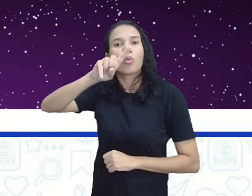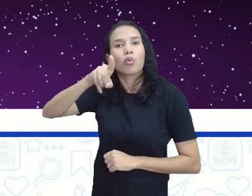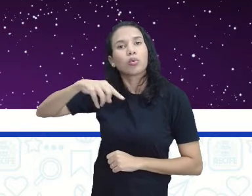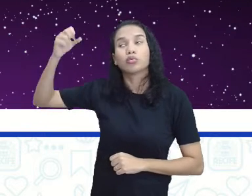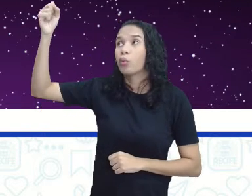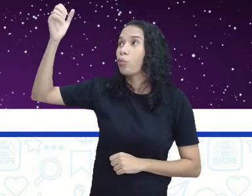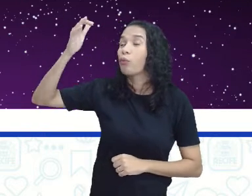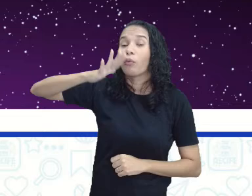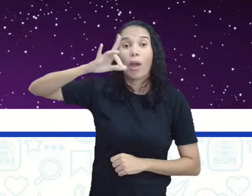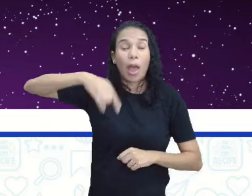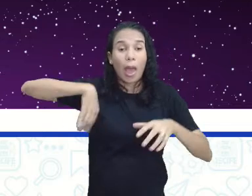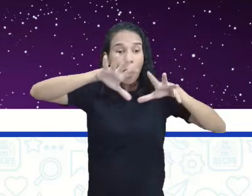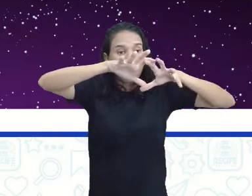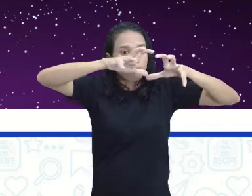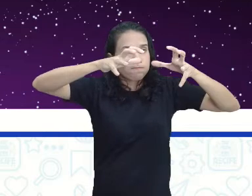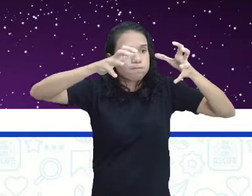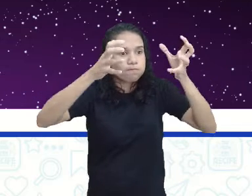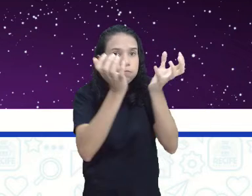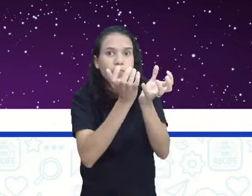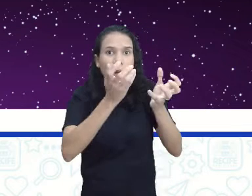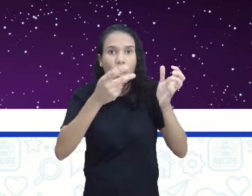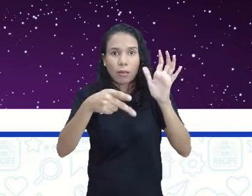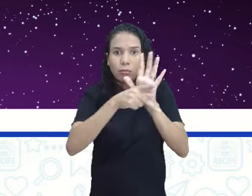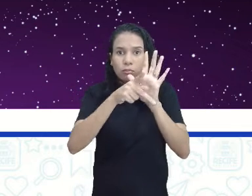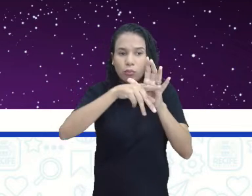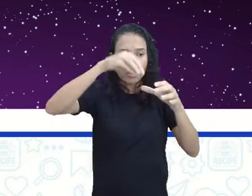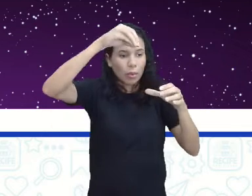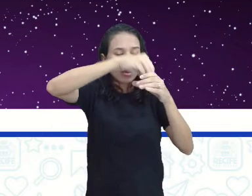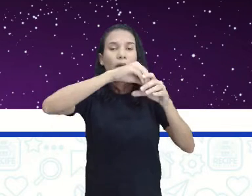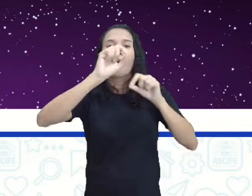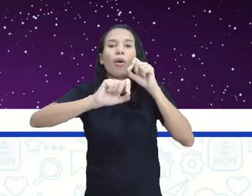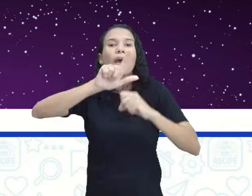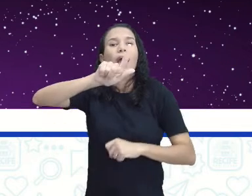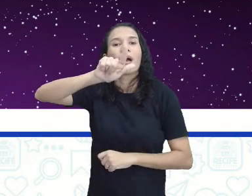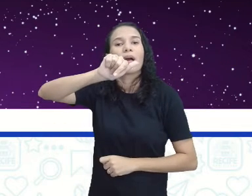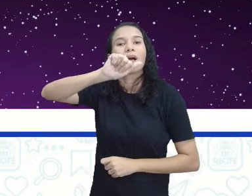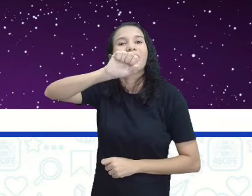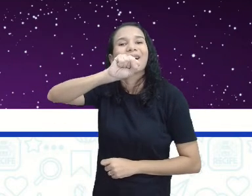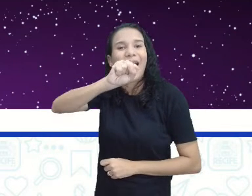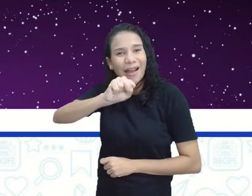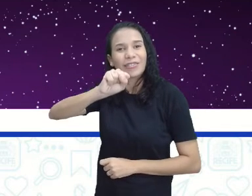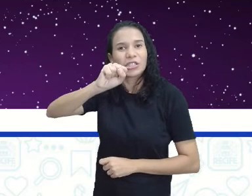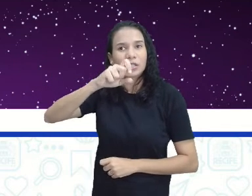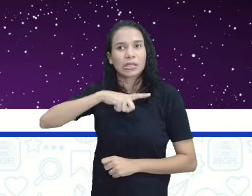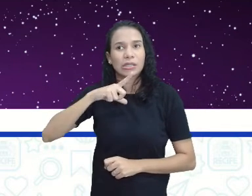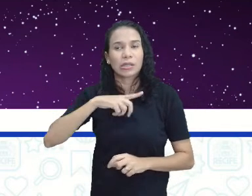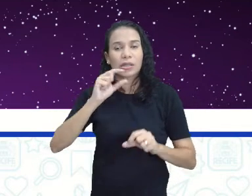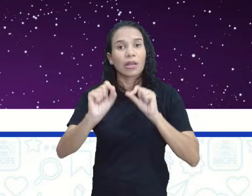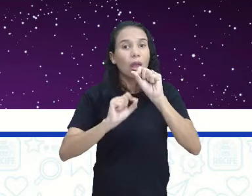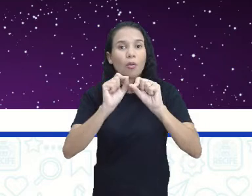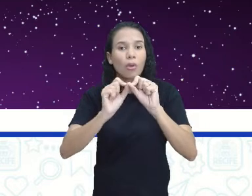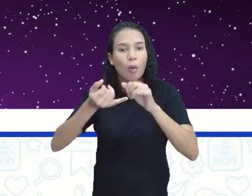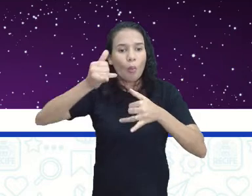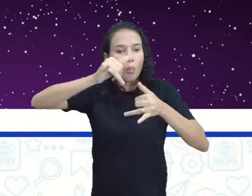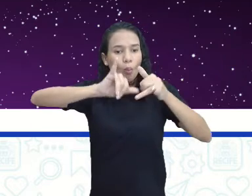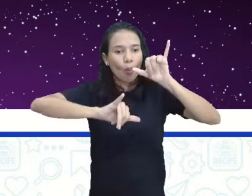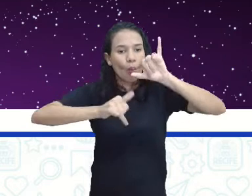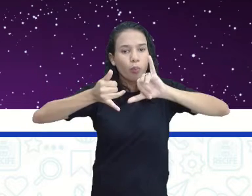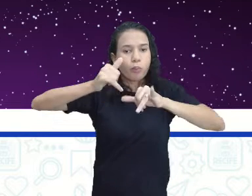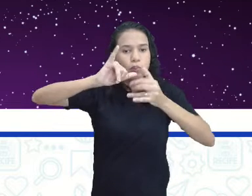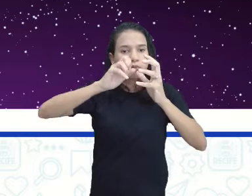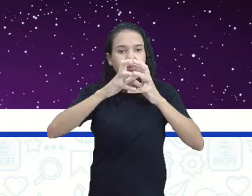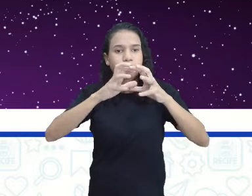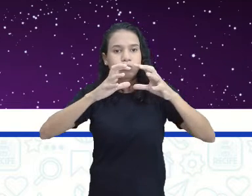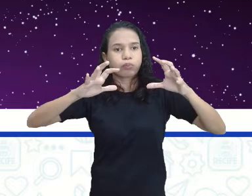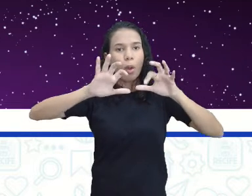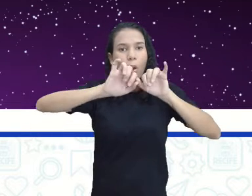Esferas gigantes compostas de gases que produzem reações nucleares